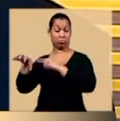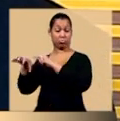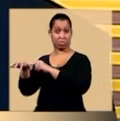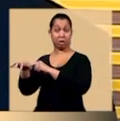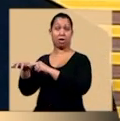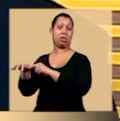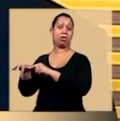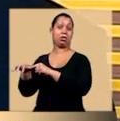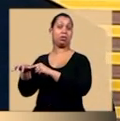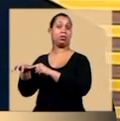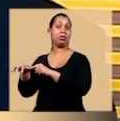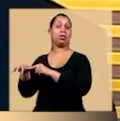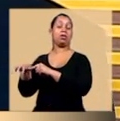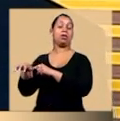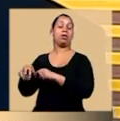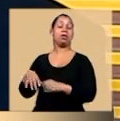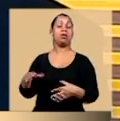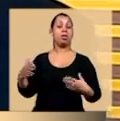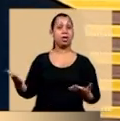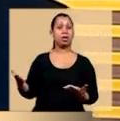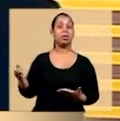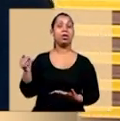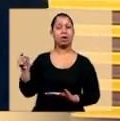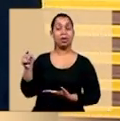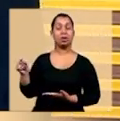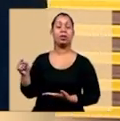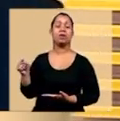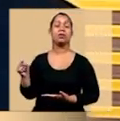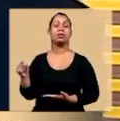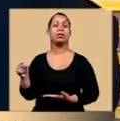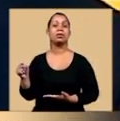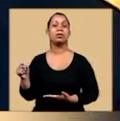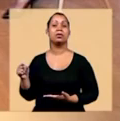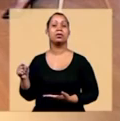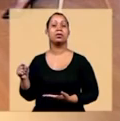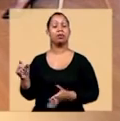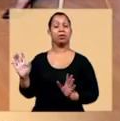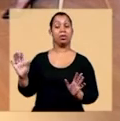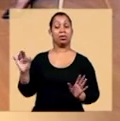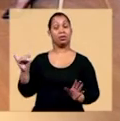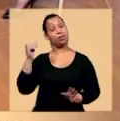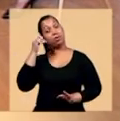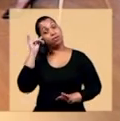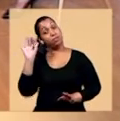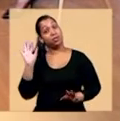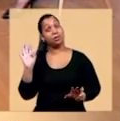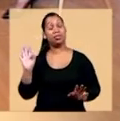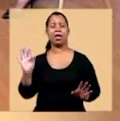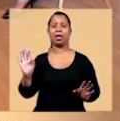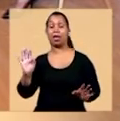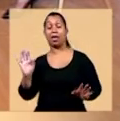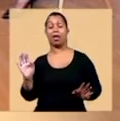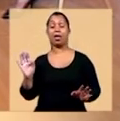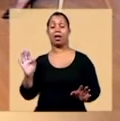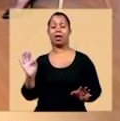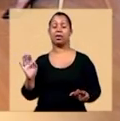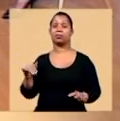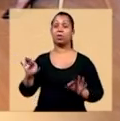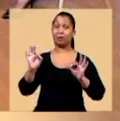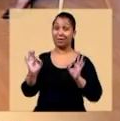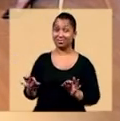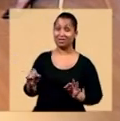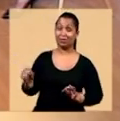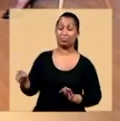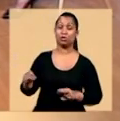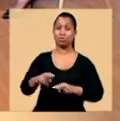consciência da sua atividade ou da ilegalidade da sua conduta, ele se precavém. Então, ele é para cá, é para